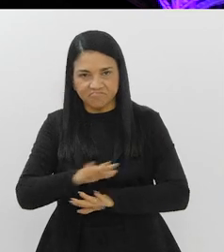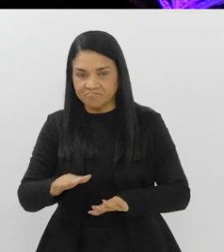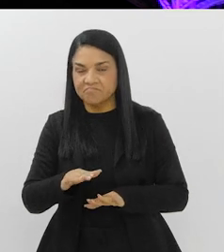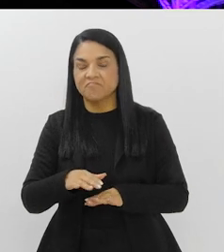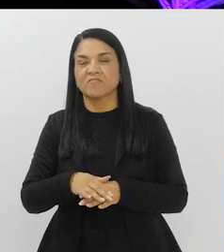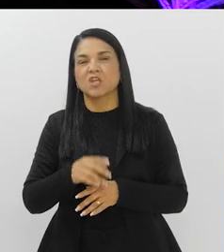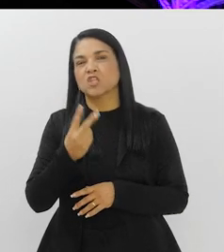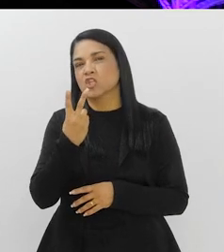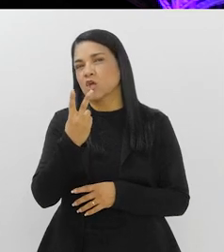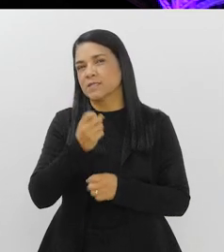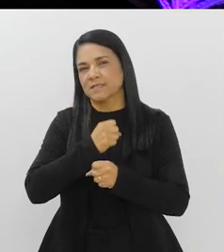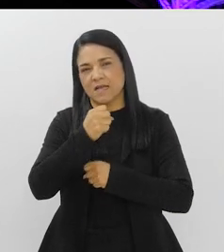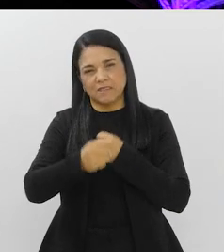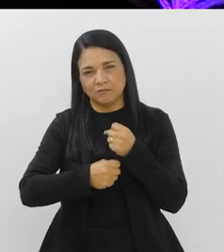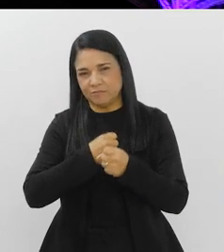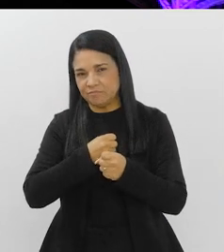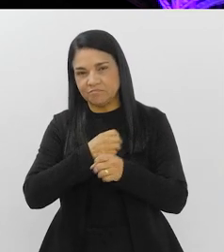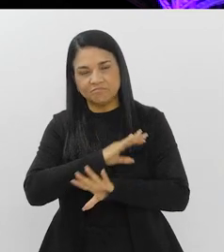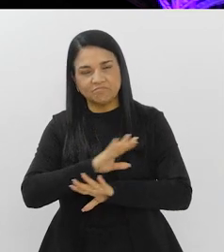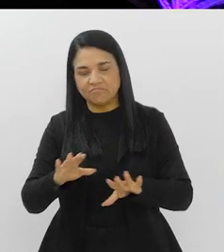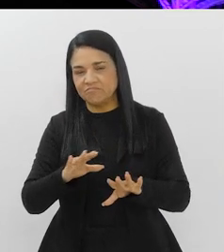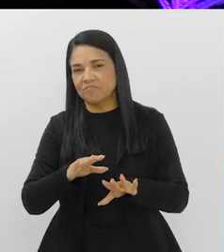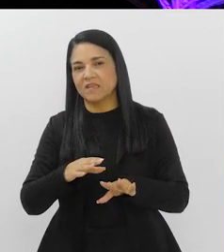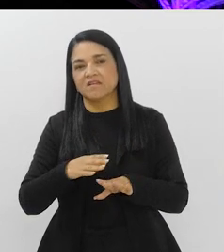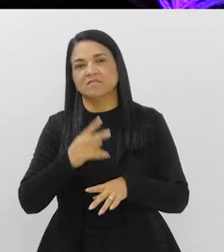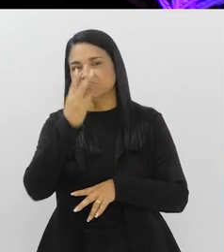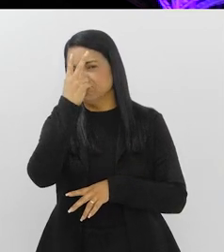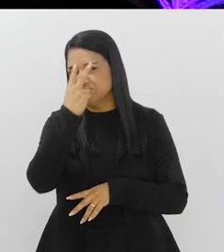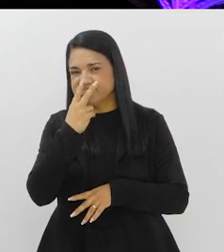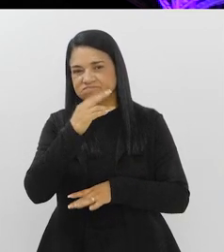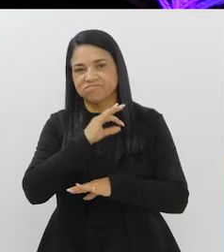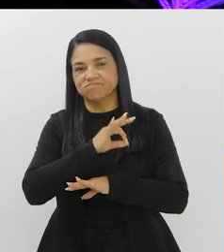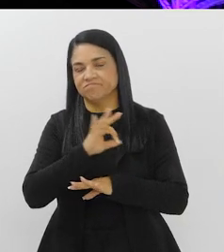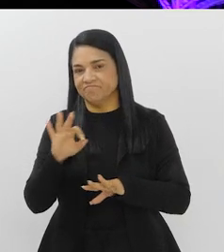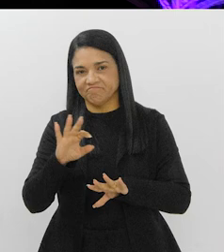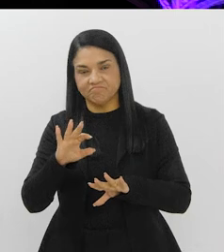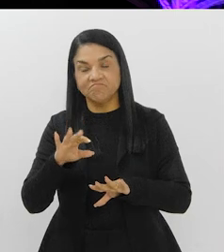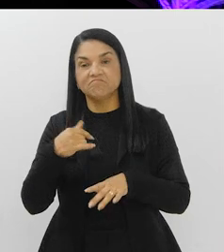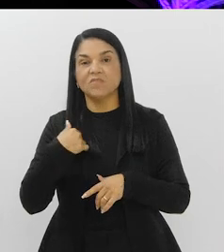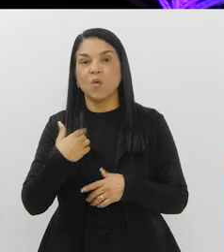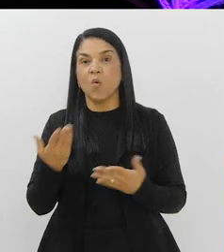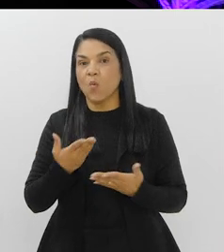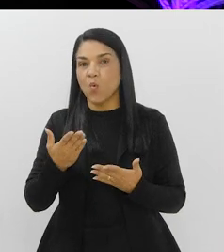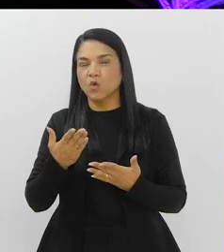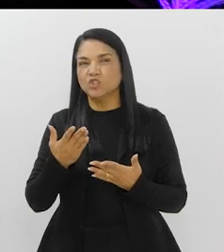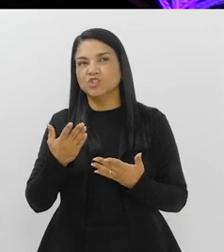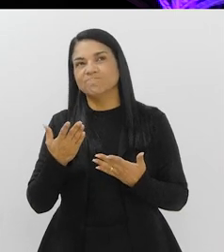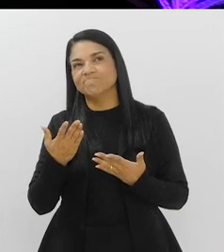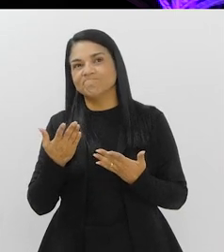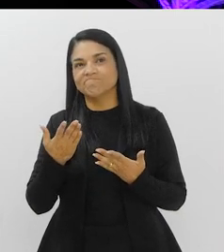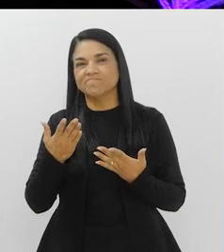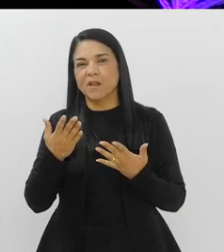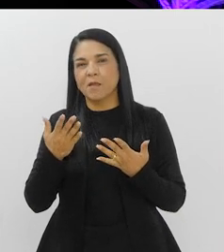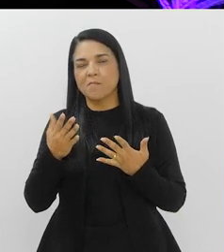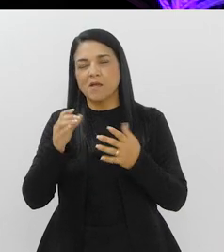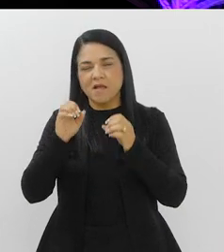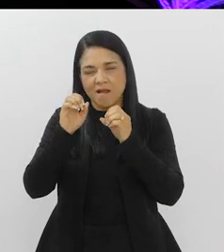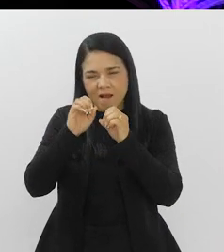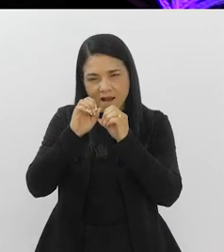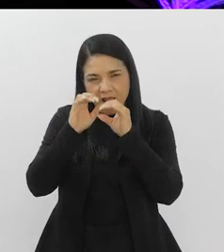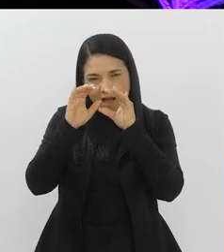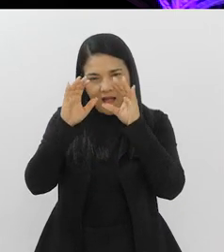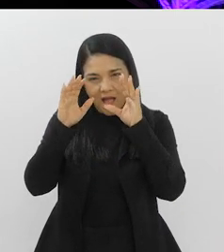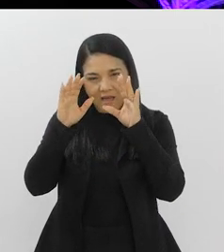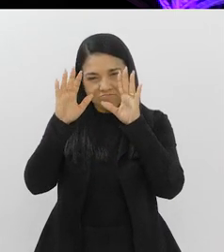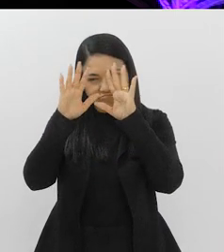visão sei lá uns do anos depois eu acho que eu perdi tudo a ponta de Não hoje eu só só vejo um né só tem uma